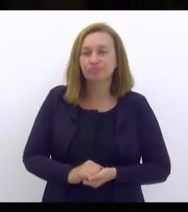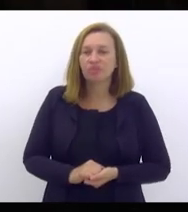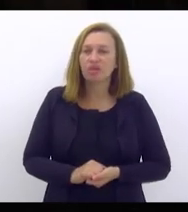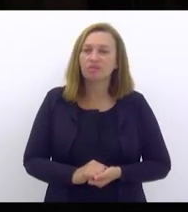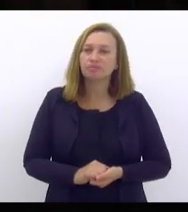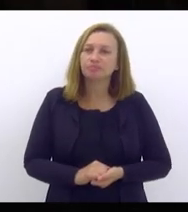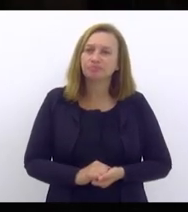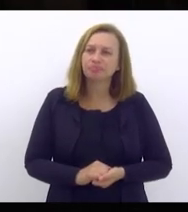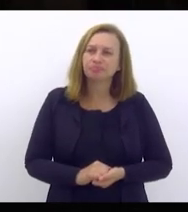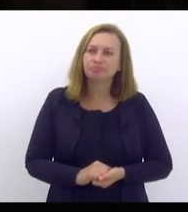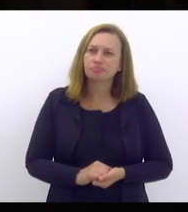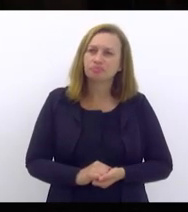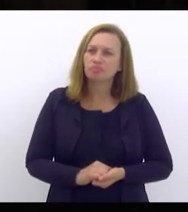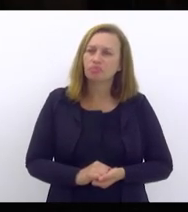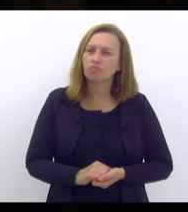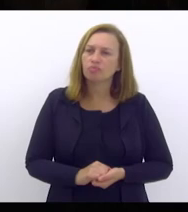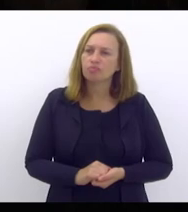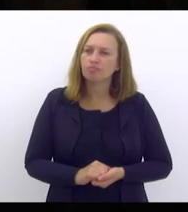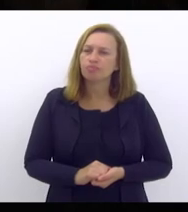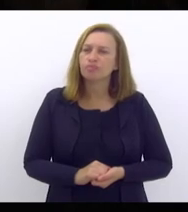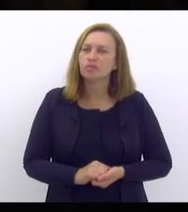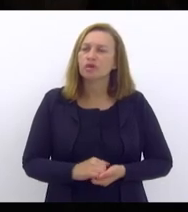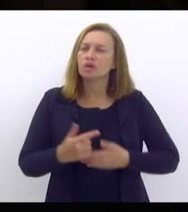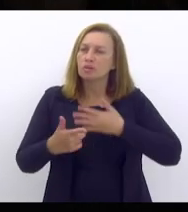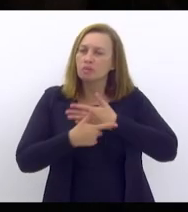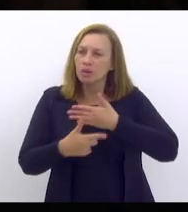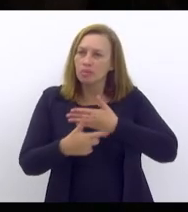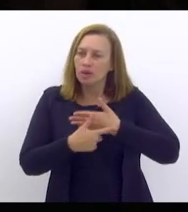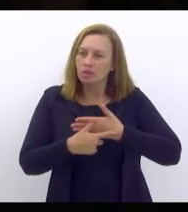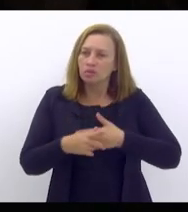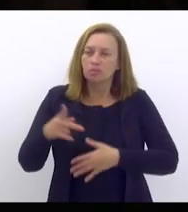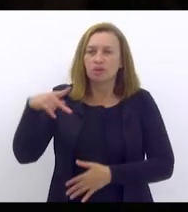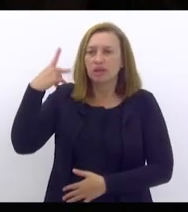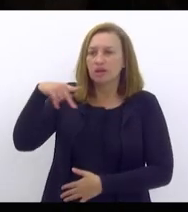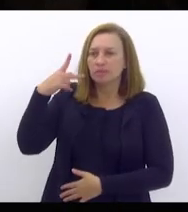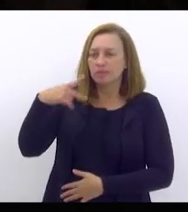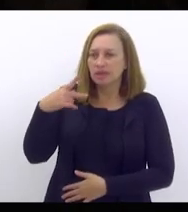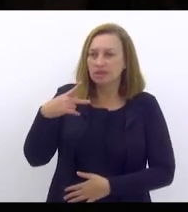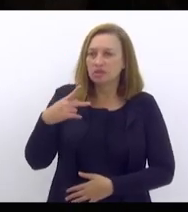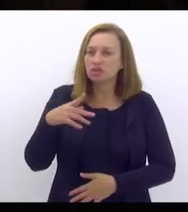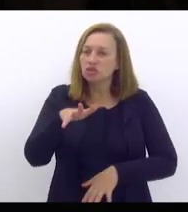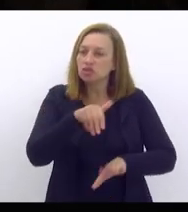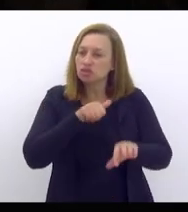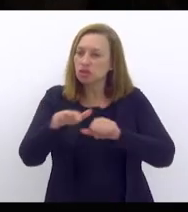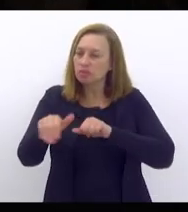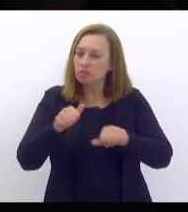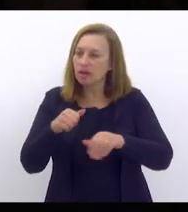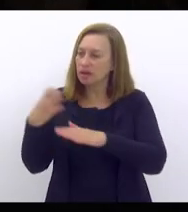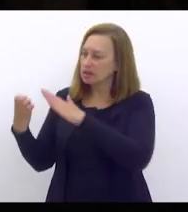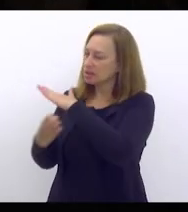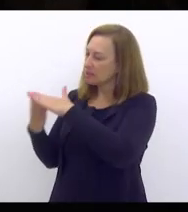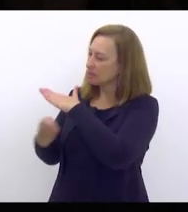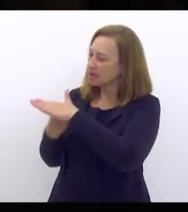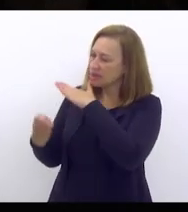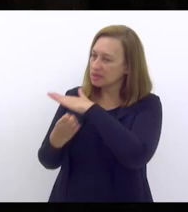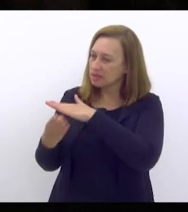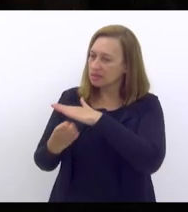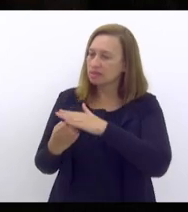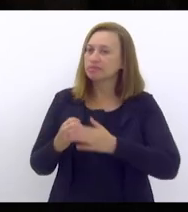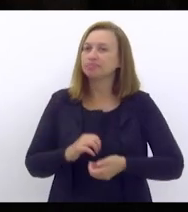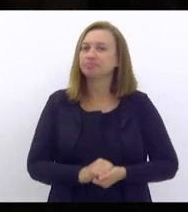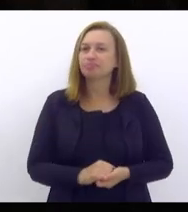um exercício do Parlamento Fluminense convocar esta empresa a prestar esclarecimentos. Nós,